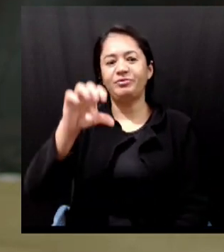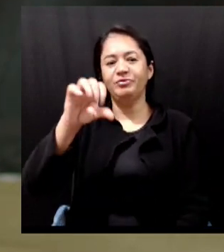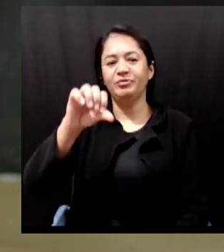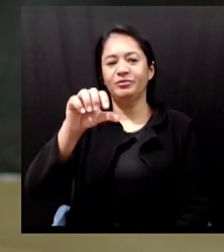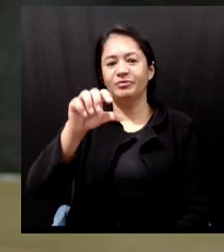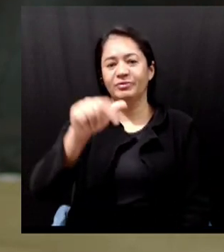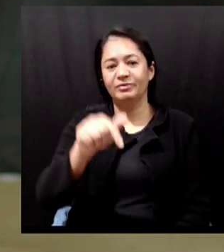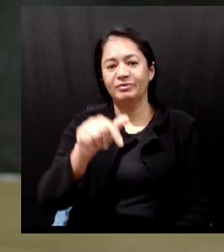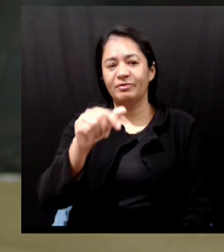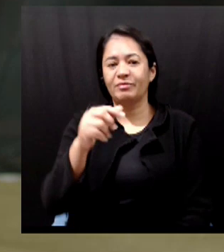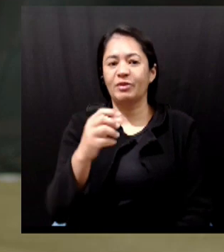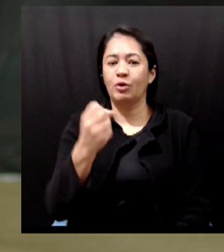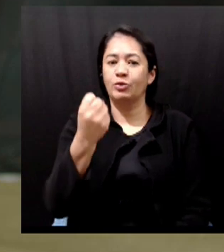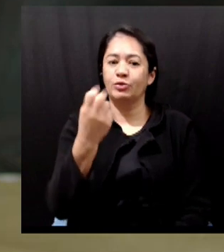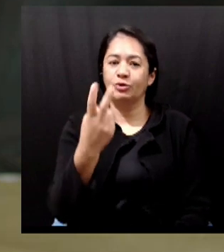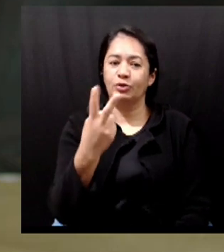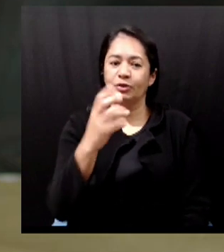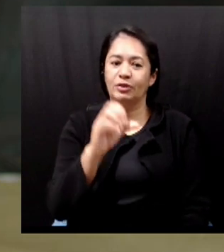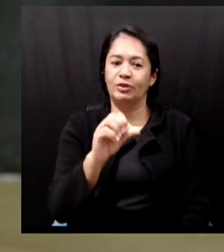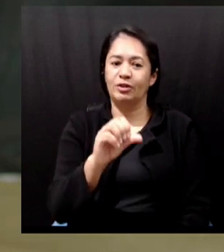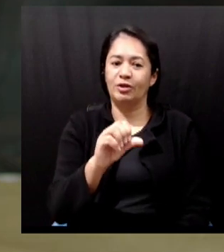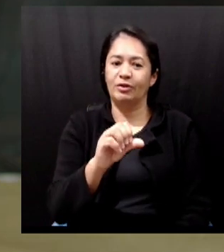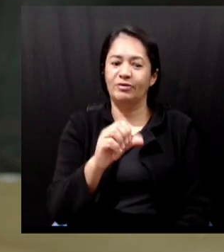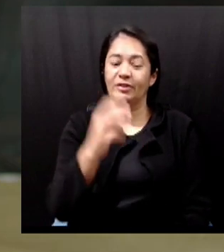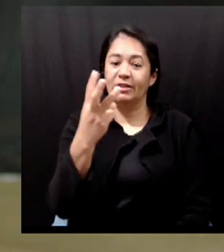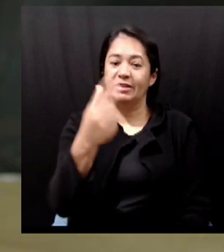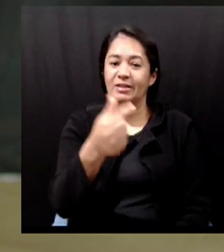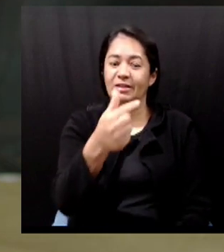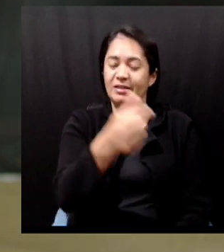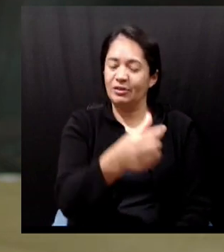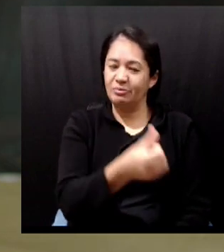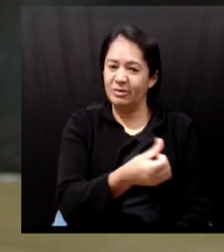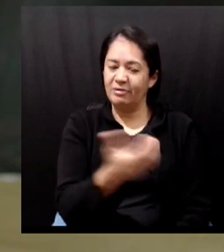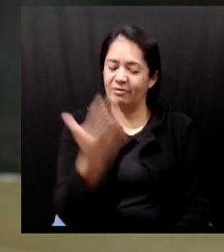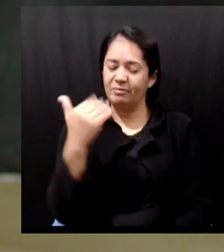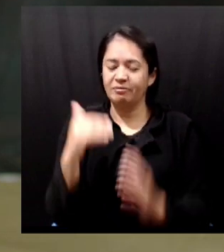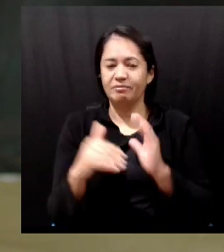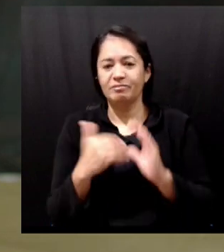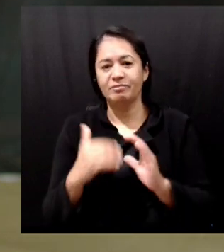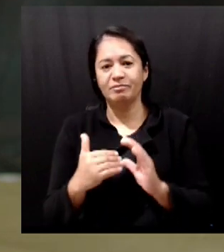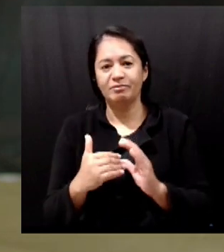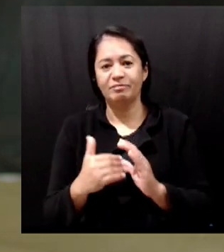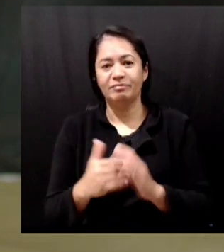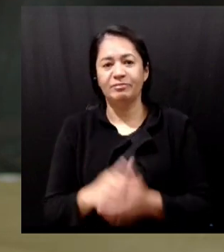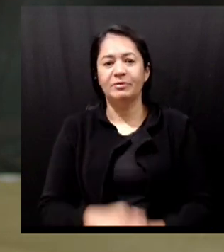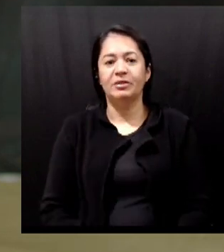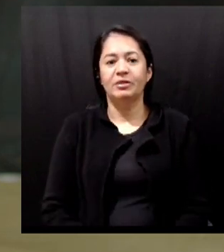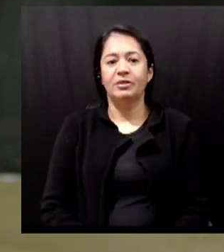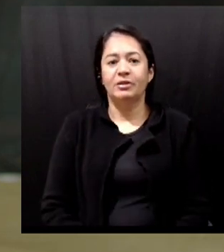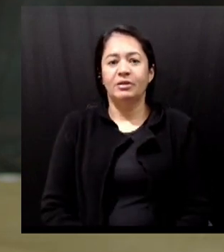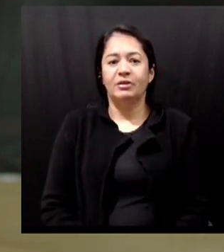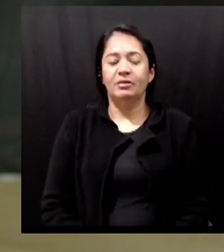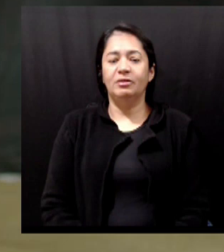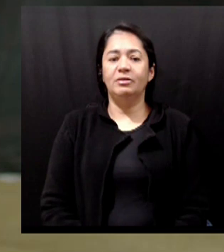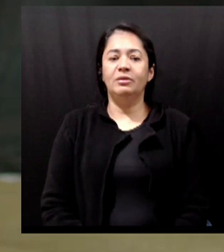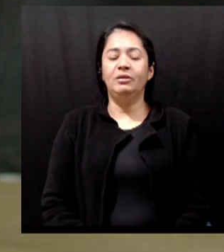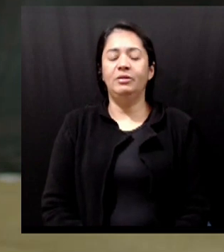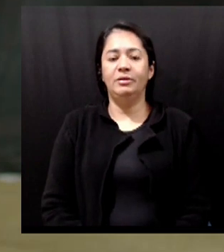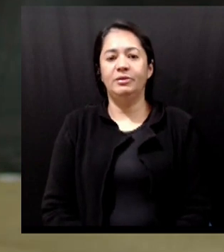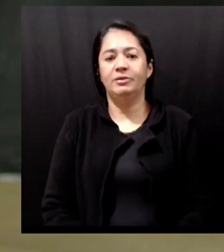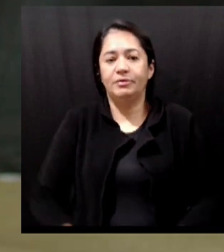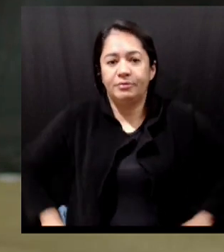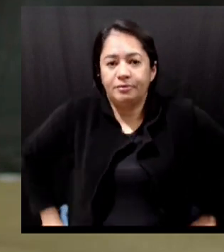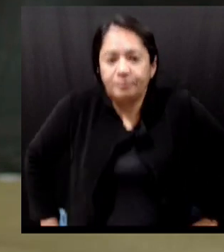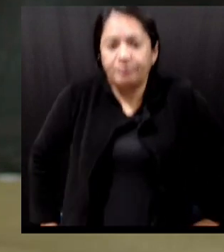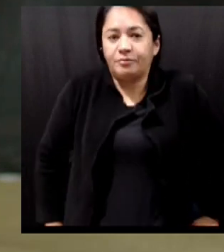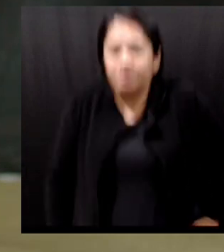19978293776. O WhatsApp está na tela para você, vai mandando a sua mensagem enquanto você manda a sua mensagem, nossa produção vai falando